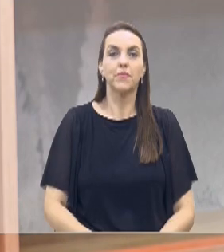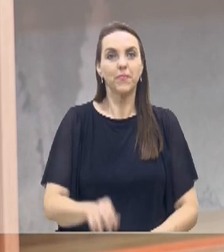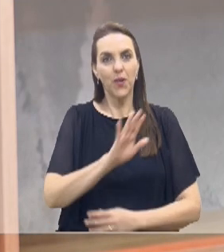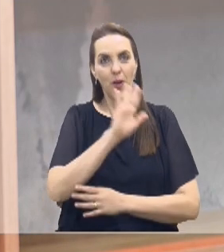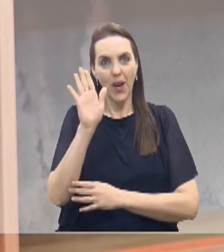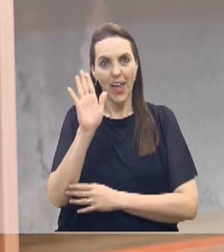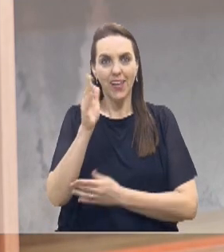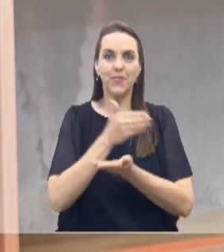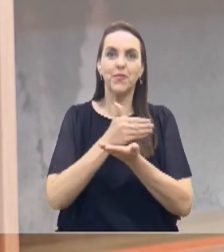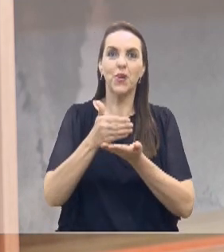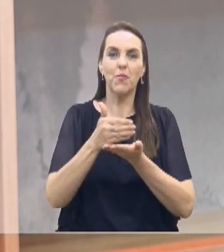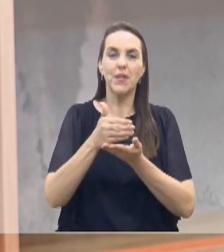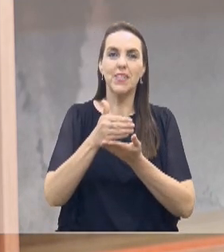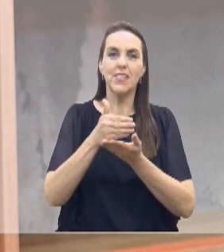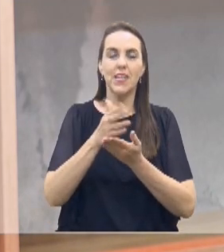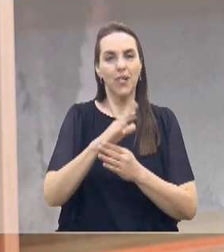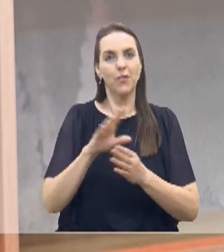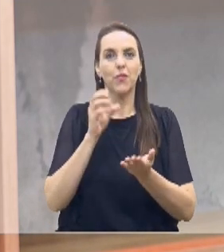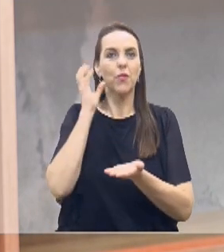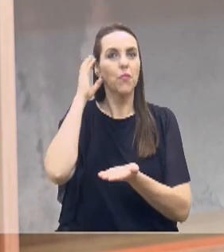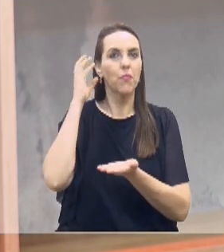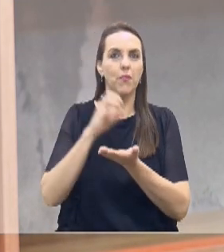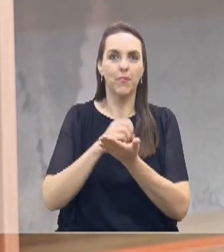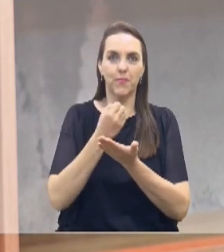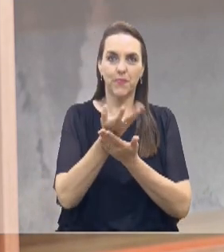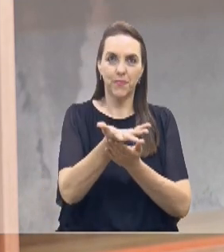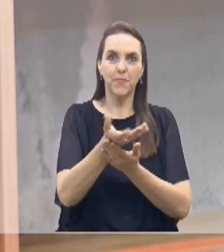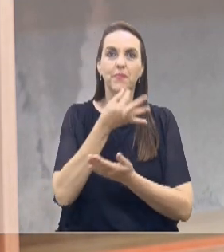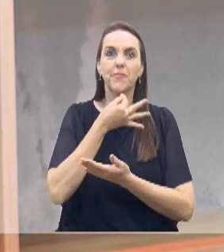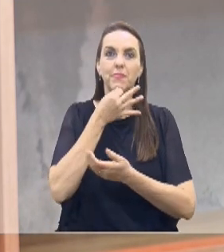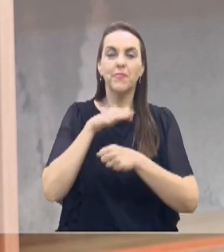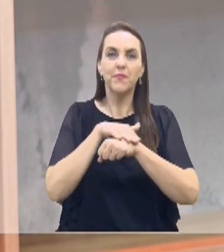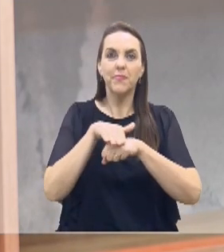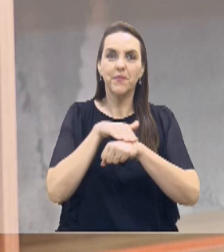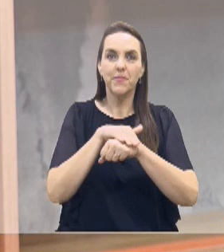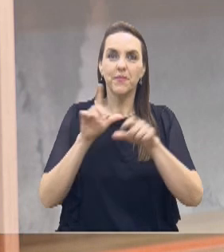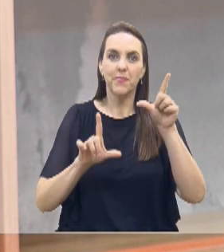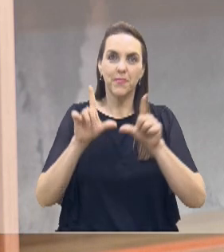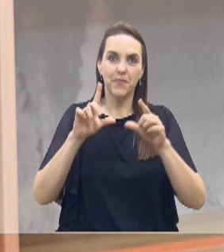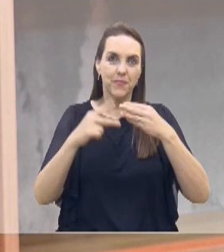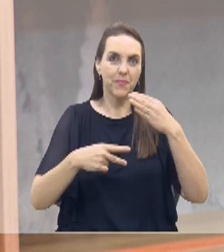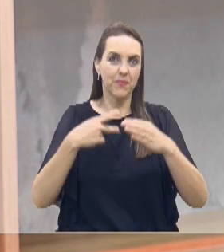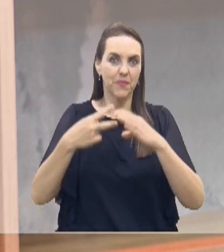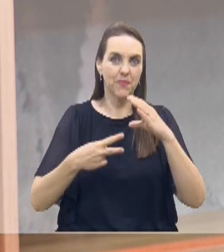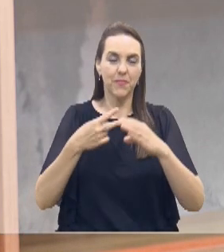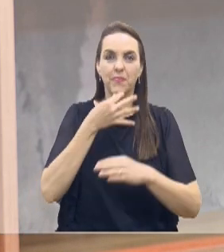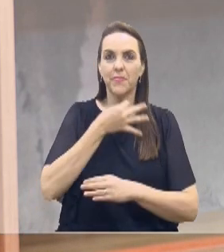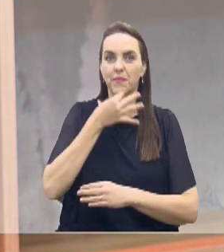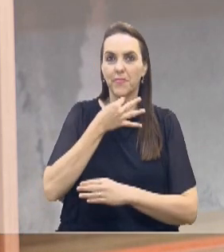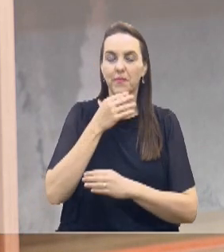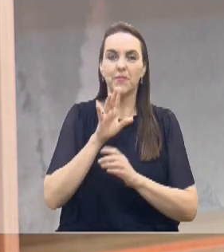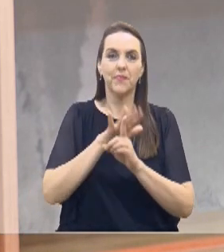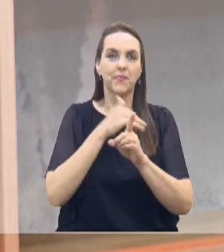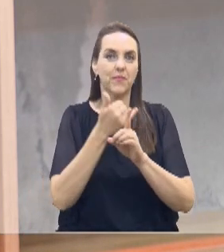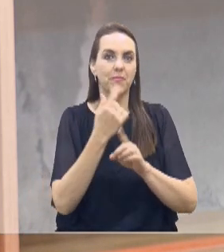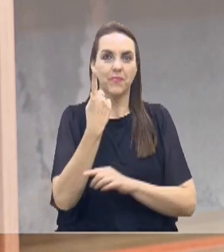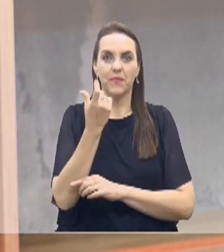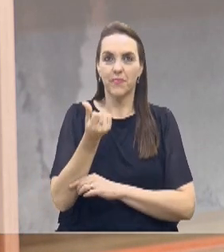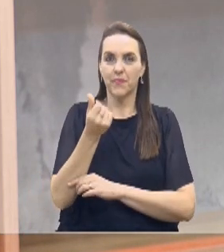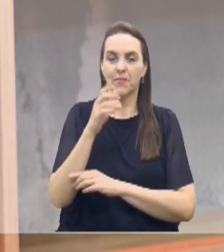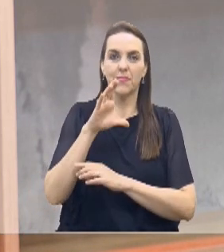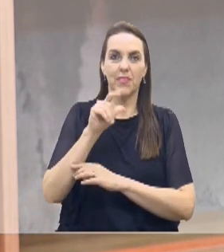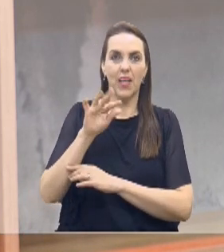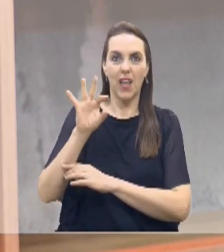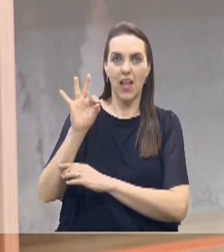Olá, está começando mais um podcast Caxias Conversa, aqui pela TV Câmara Caxias, canal 16 da Claronet, também